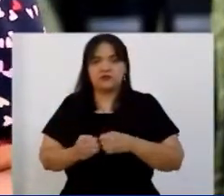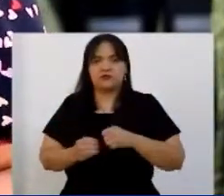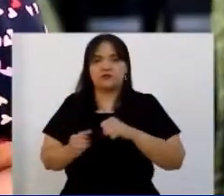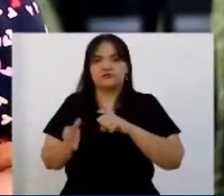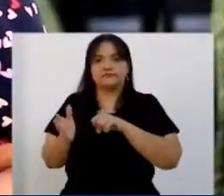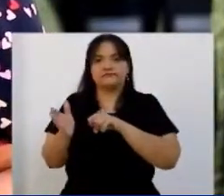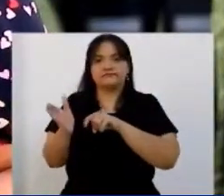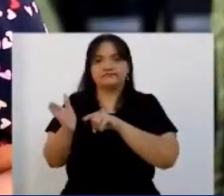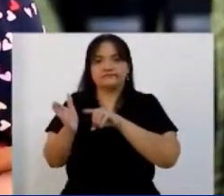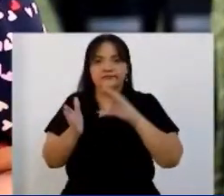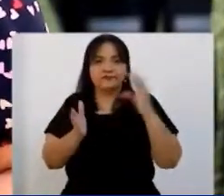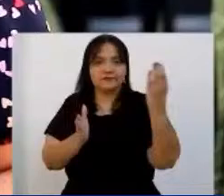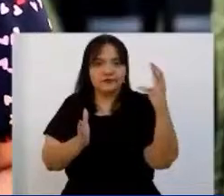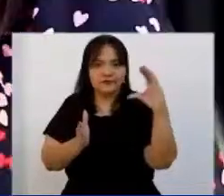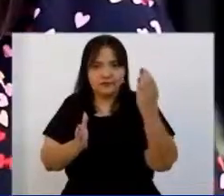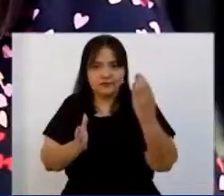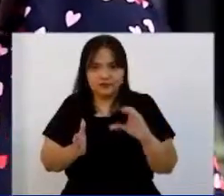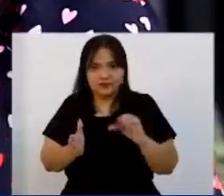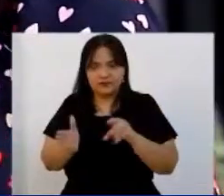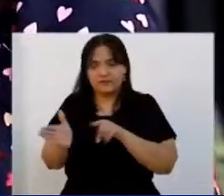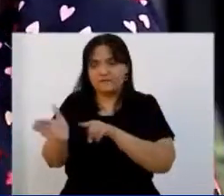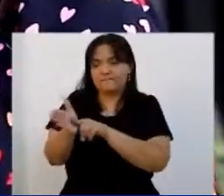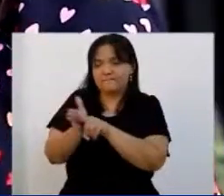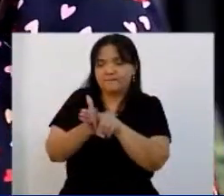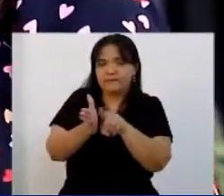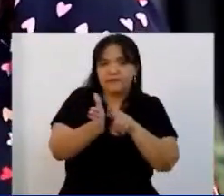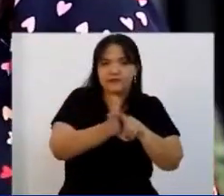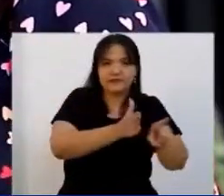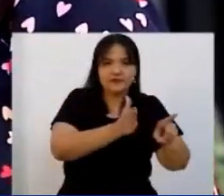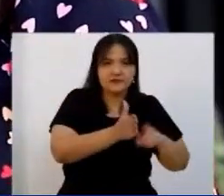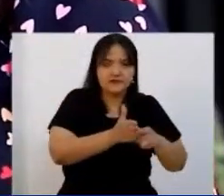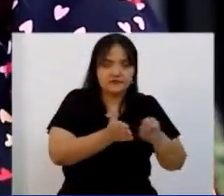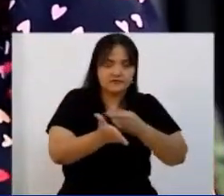as pesquisas, e também